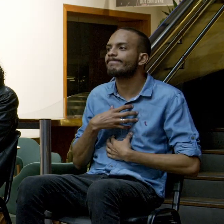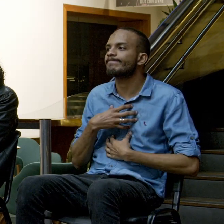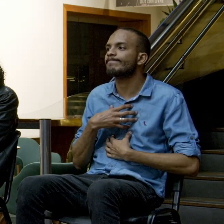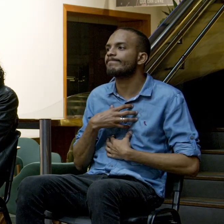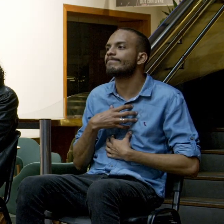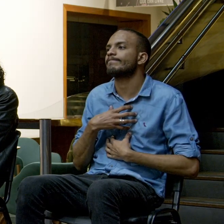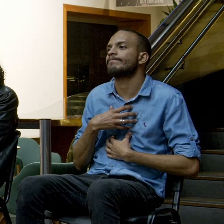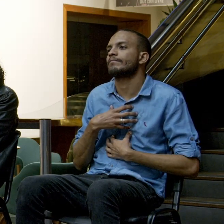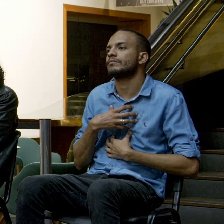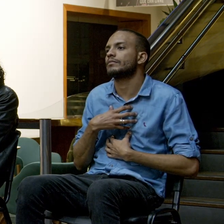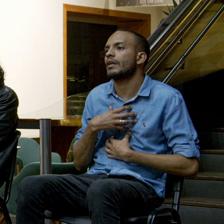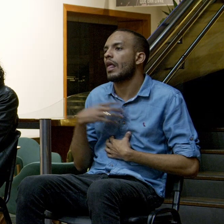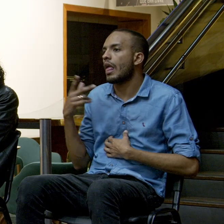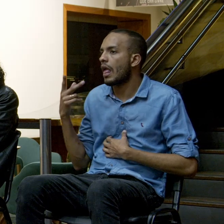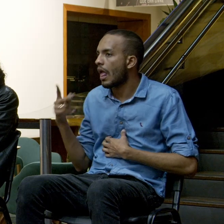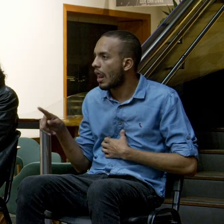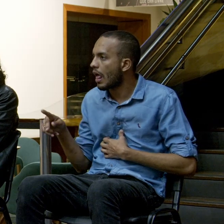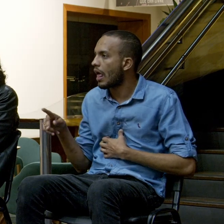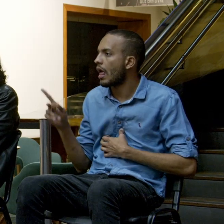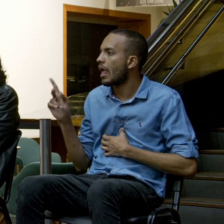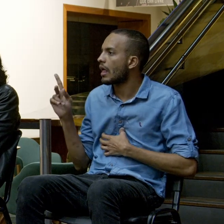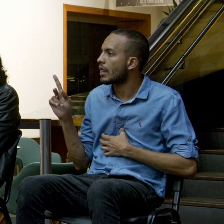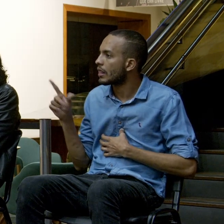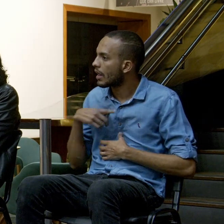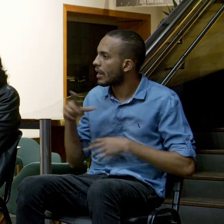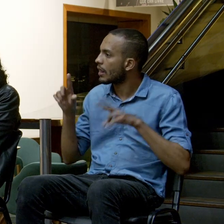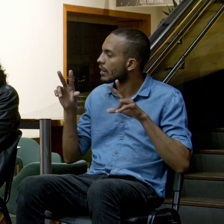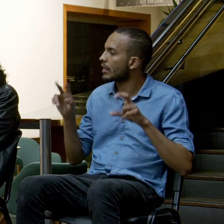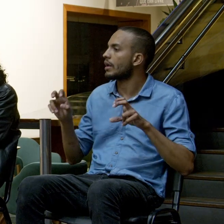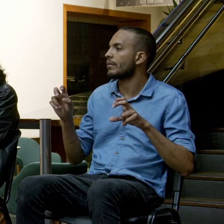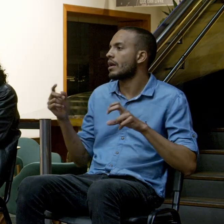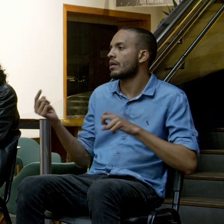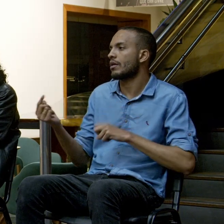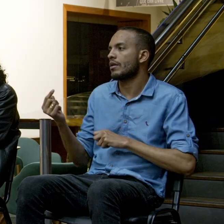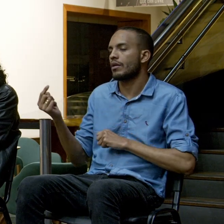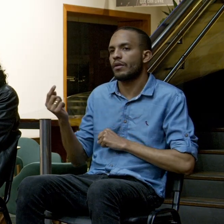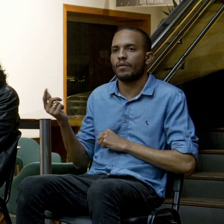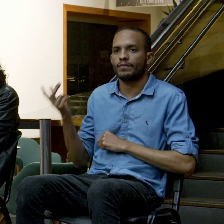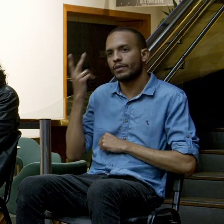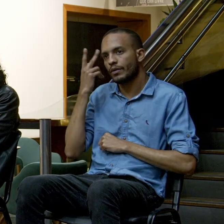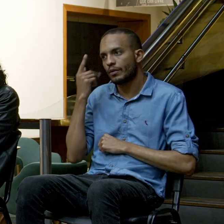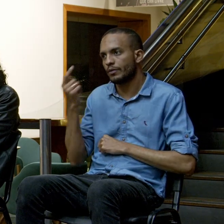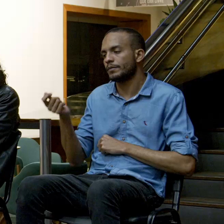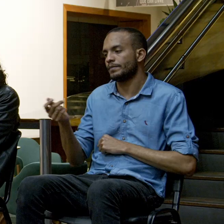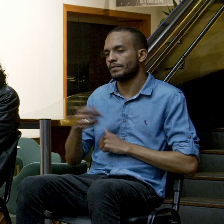alguma maneira, ela traz questões que são meio solos comuns, e talvez